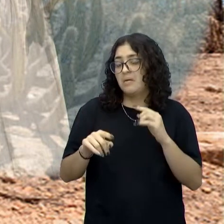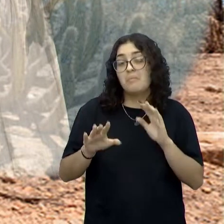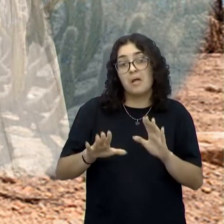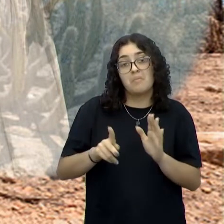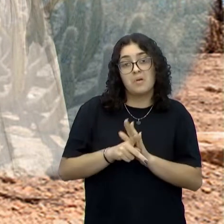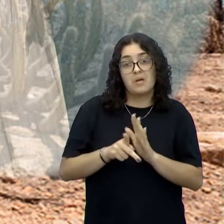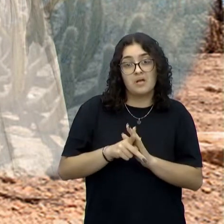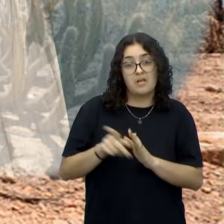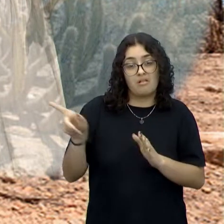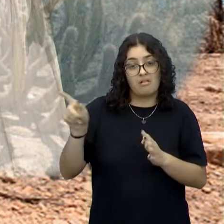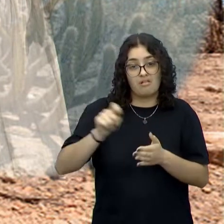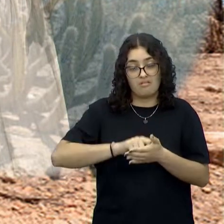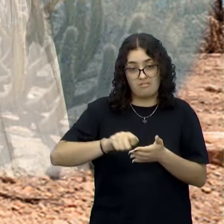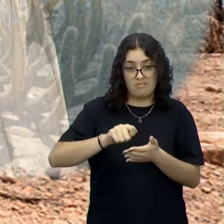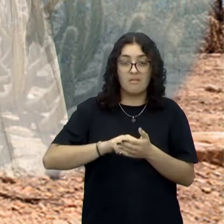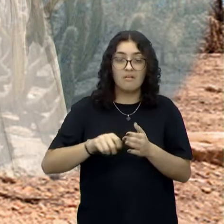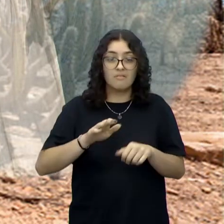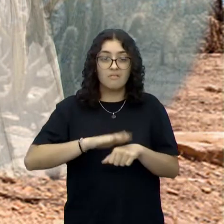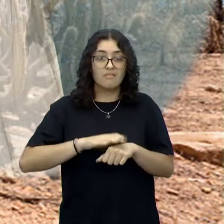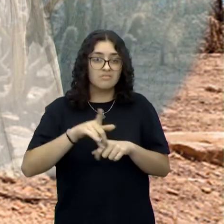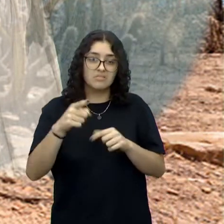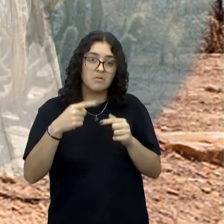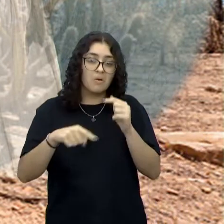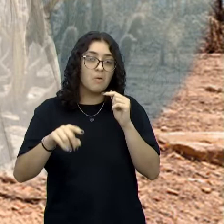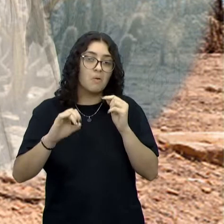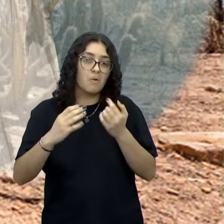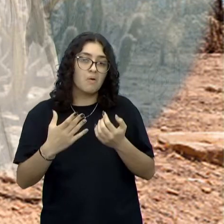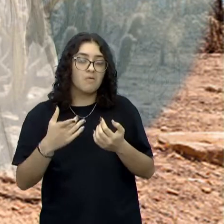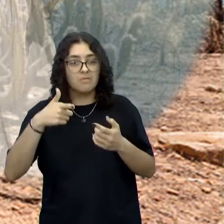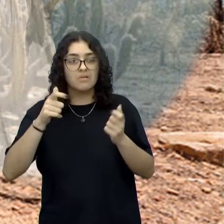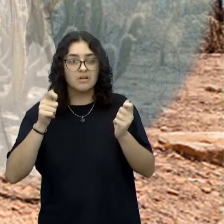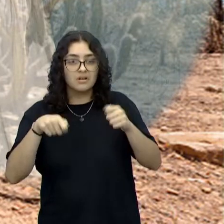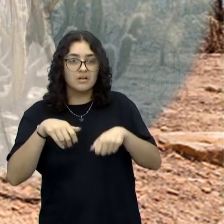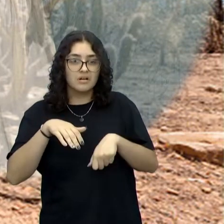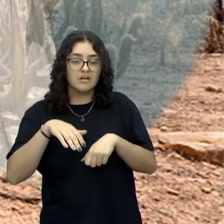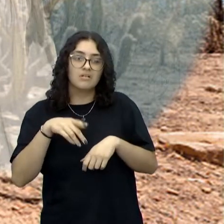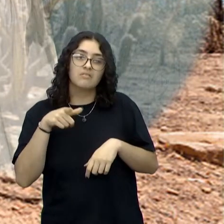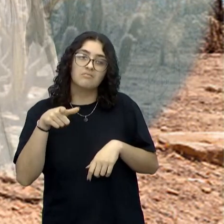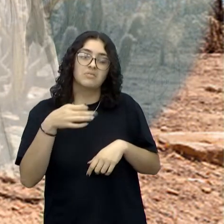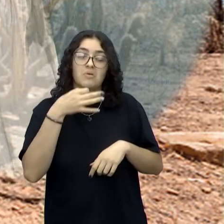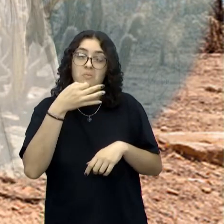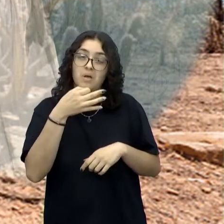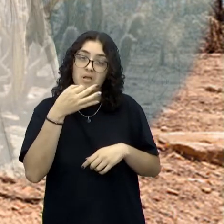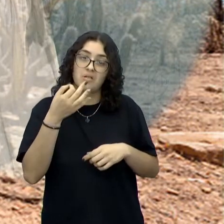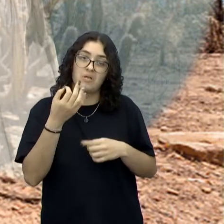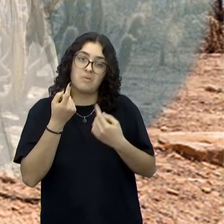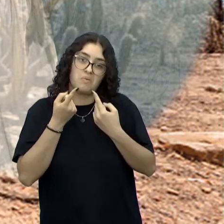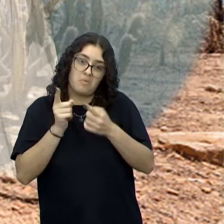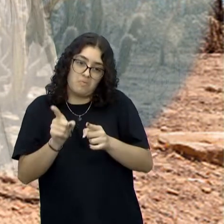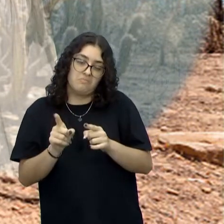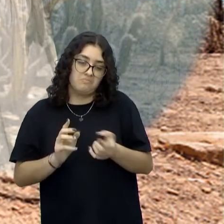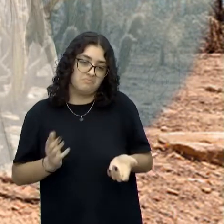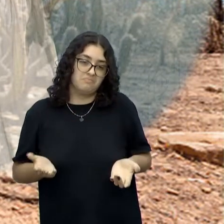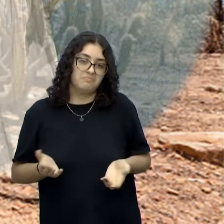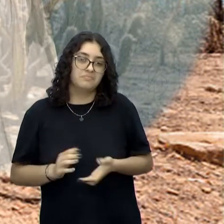obviamente, do resenhista, que talvez vocês não concordem ou que vocês possam até contra-argumentar. Então percebam, olha só, eu escolhi o